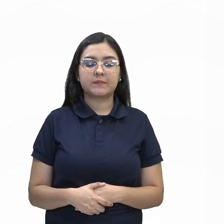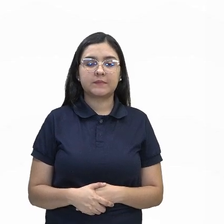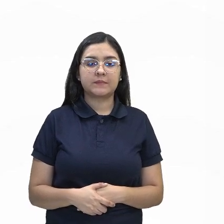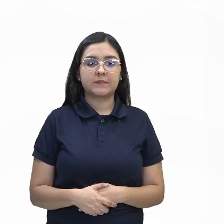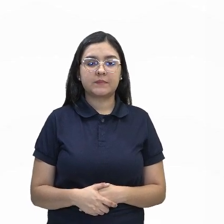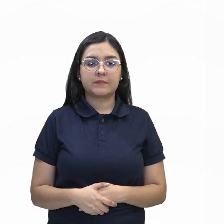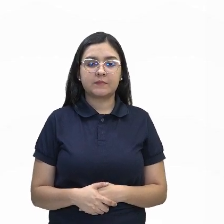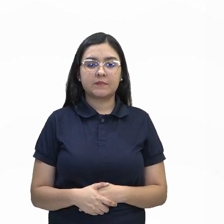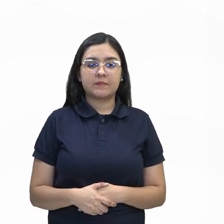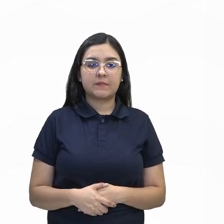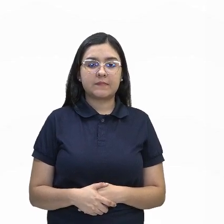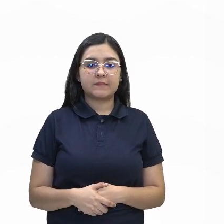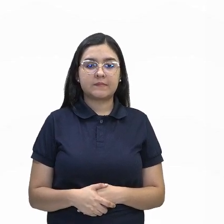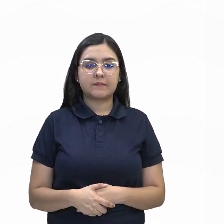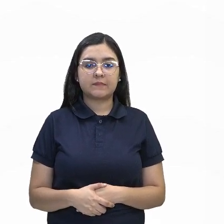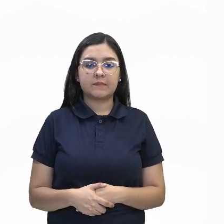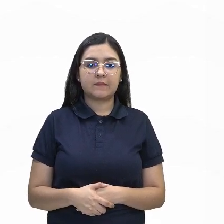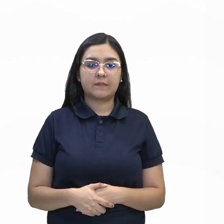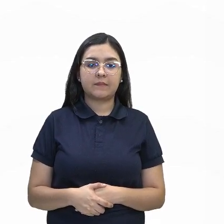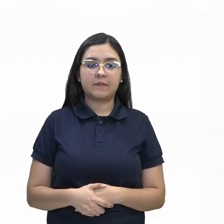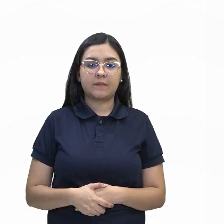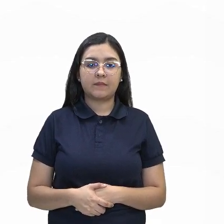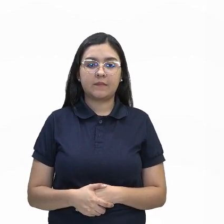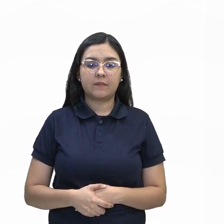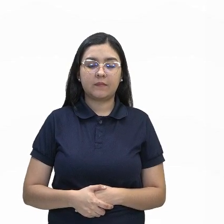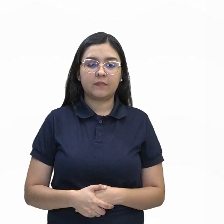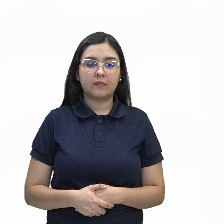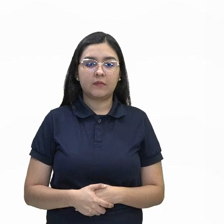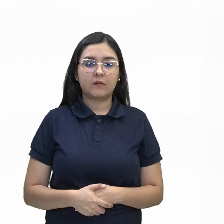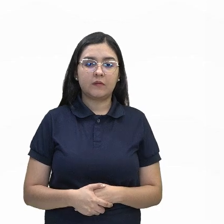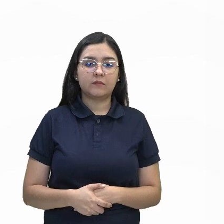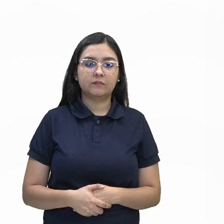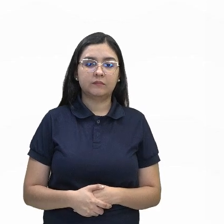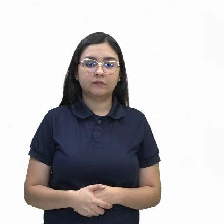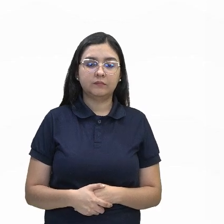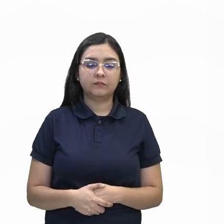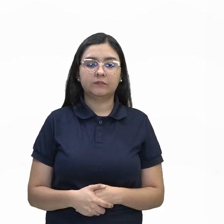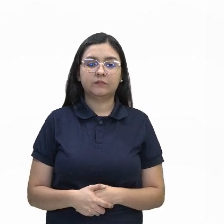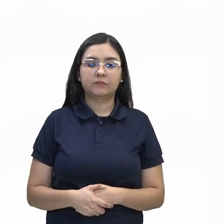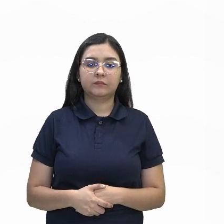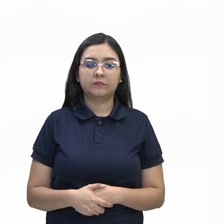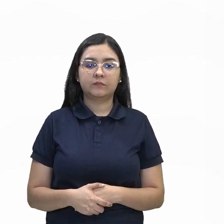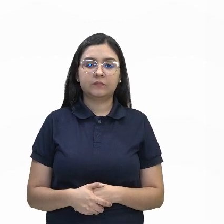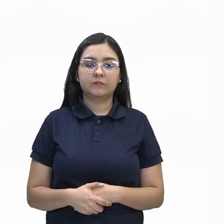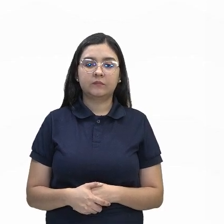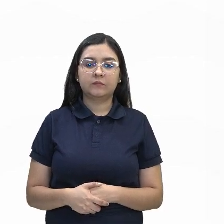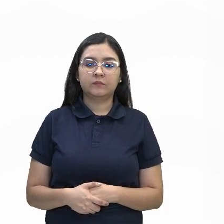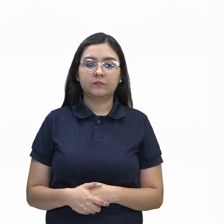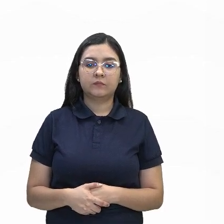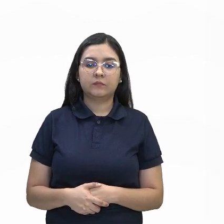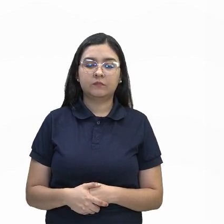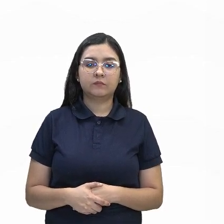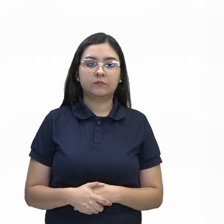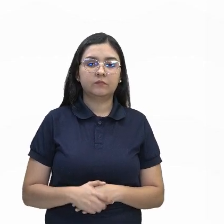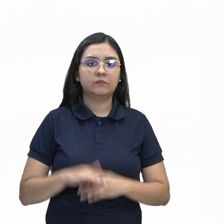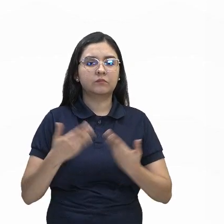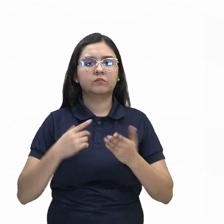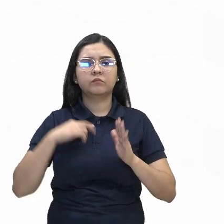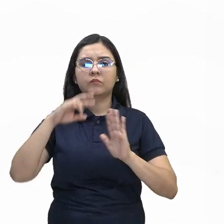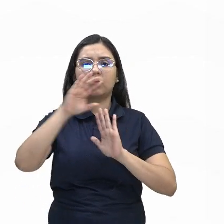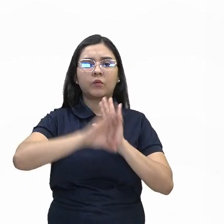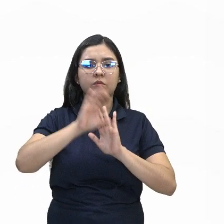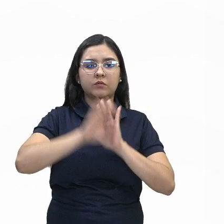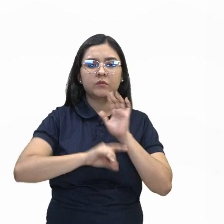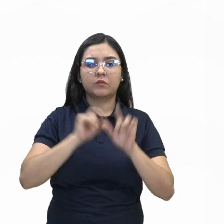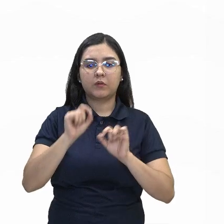imaginative, and powerful than that ordinary speech or prose. O que está escrito né, a definição?